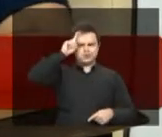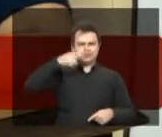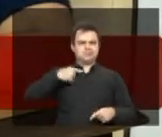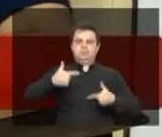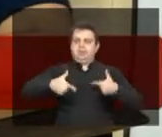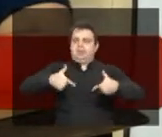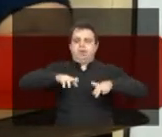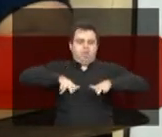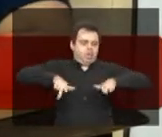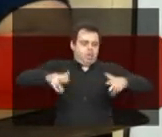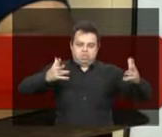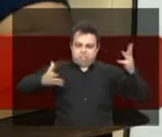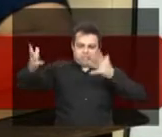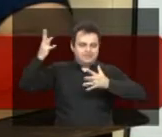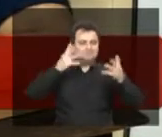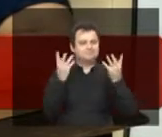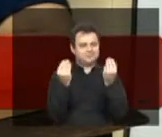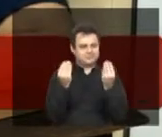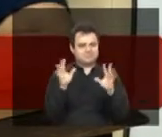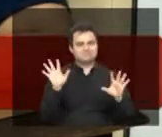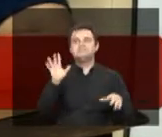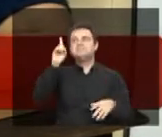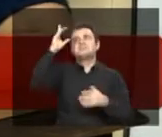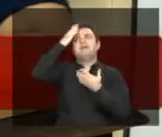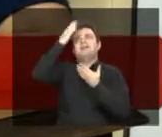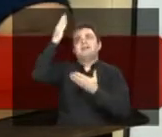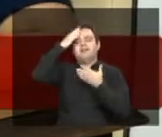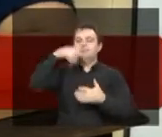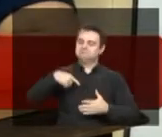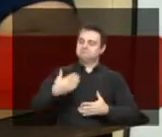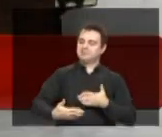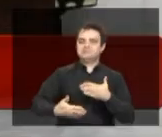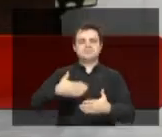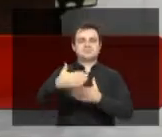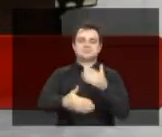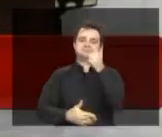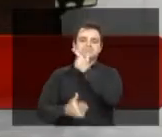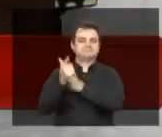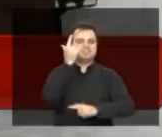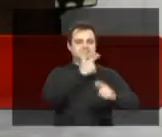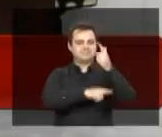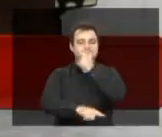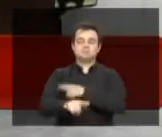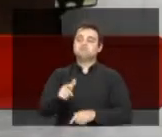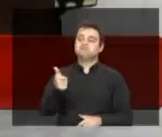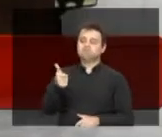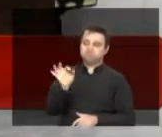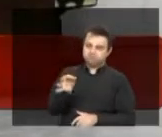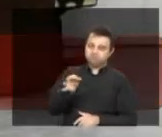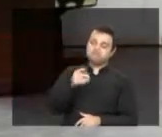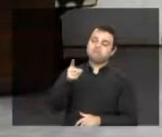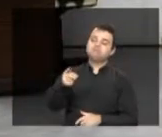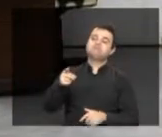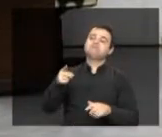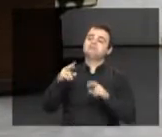muito serviço e a gente, graças a Deus, estamos no caminho certo aí. Nós vamos continuar acompanhando, então, essas discussões da comissão.